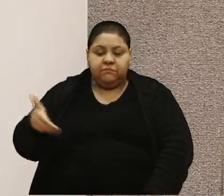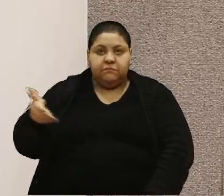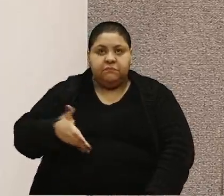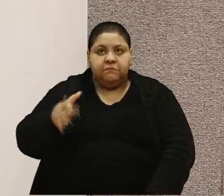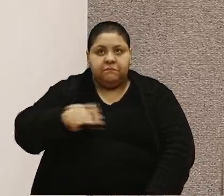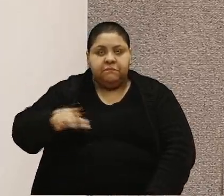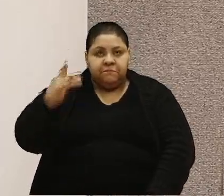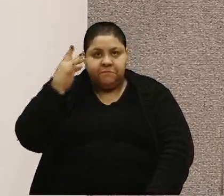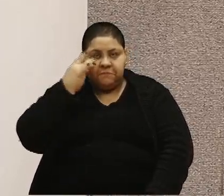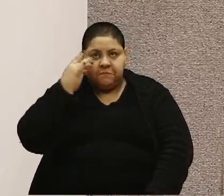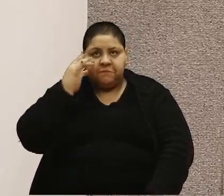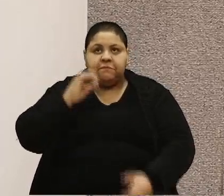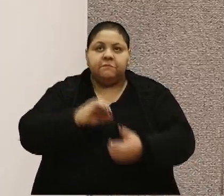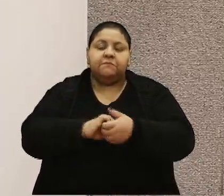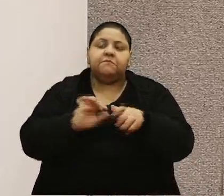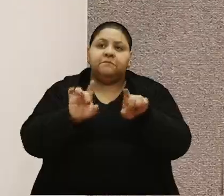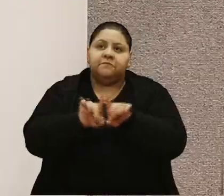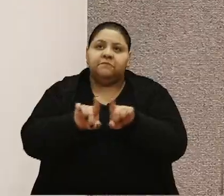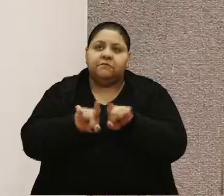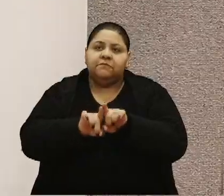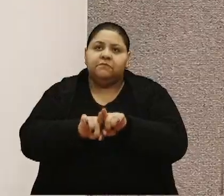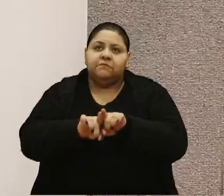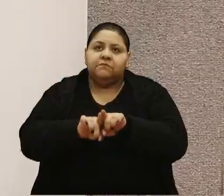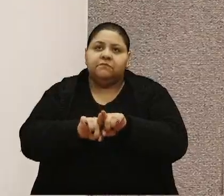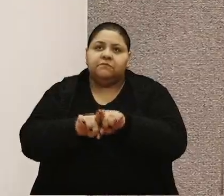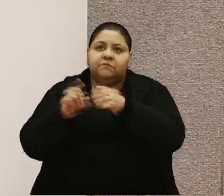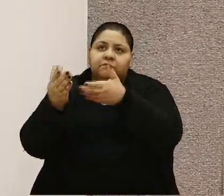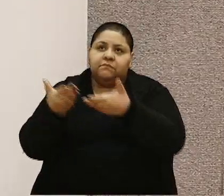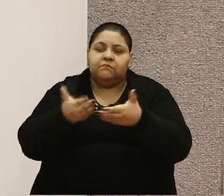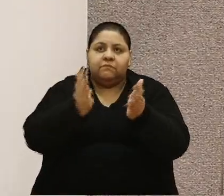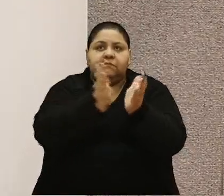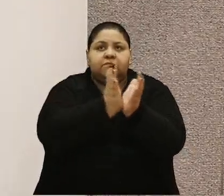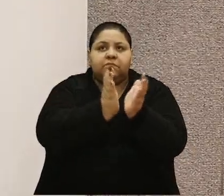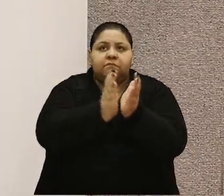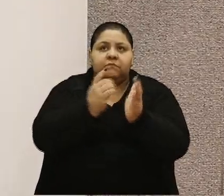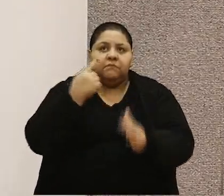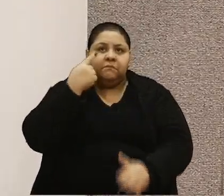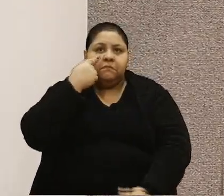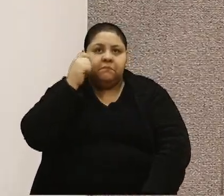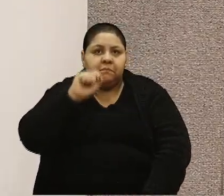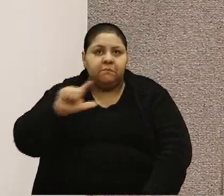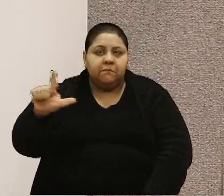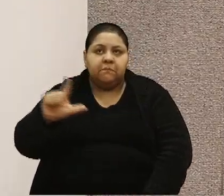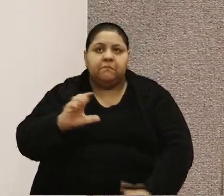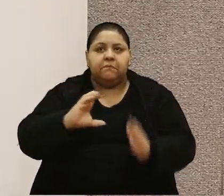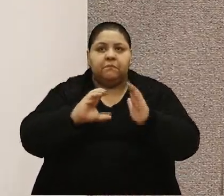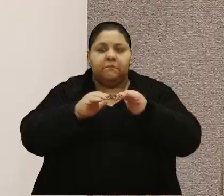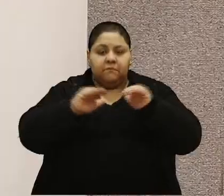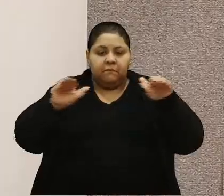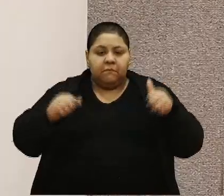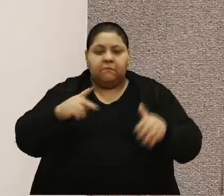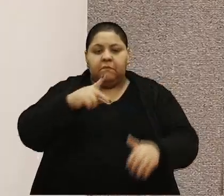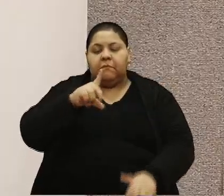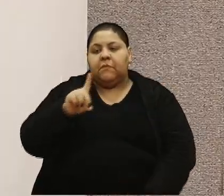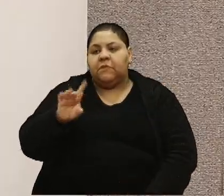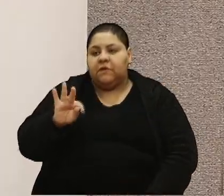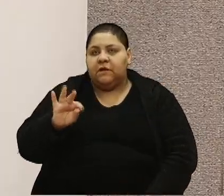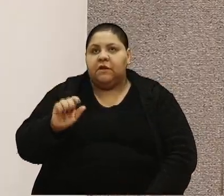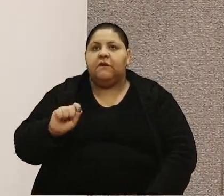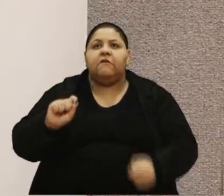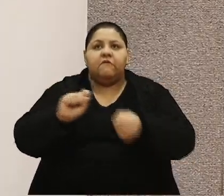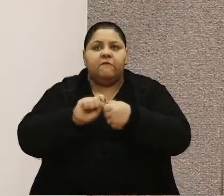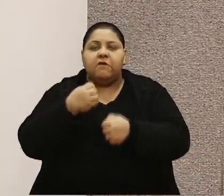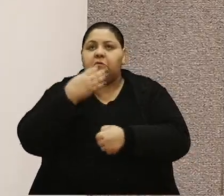abrilhantando essa manhã. Da mesma forma, as boas-vindas ao colega Mauro Martinelli, né, a bancada do PDT. Certamente o senhor fará um bom trabalho aqui nesse